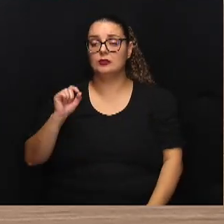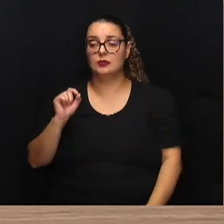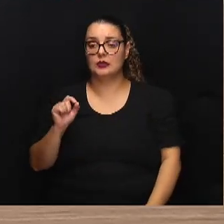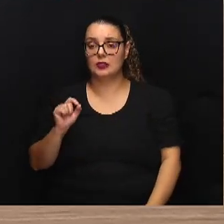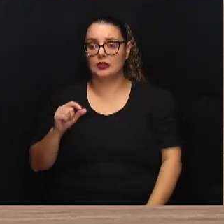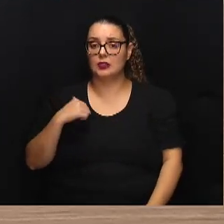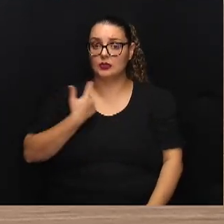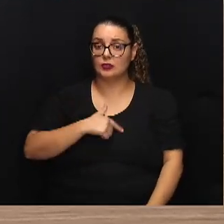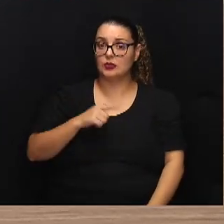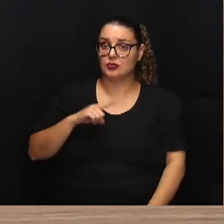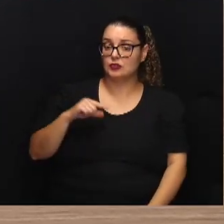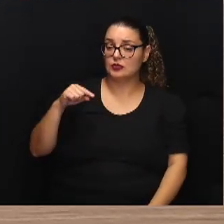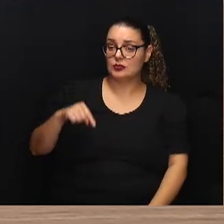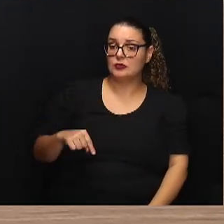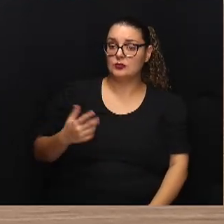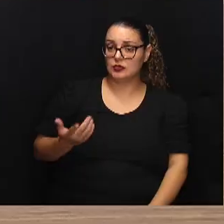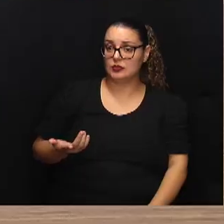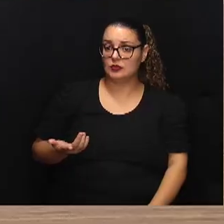nós tivemos aqui